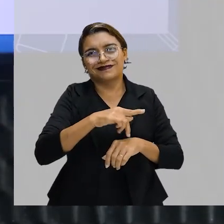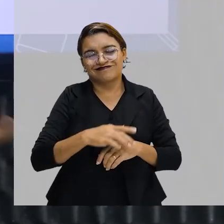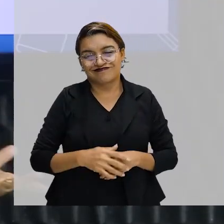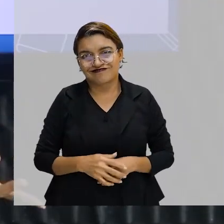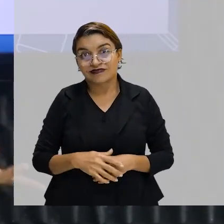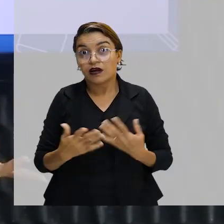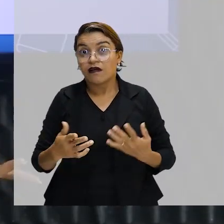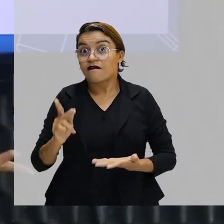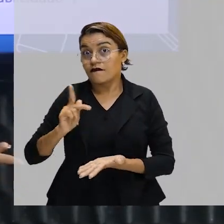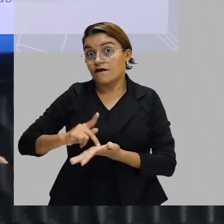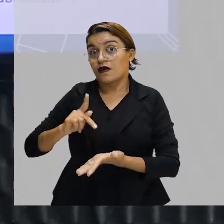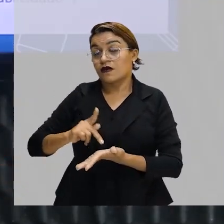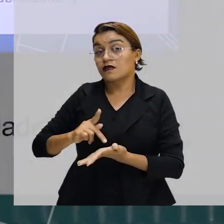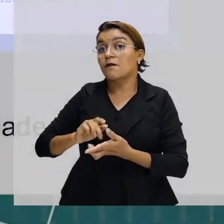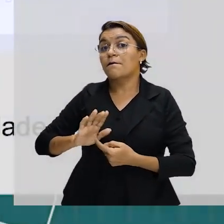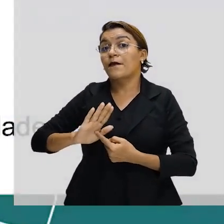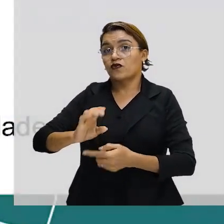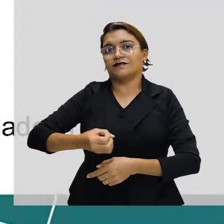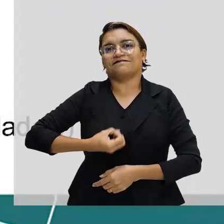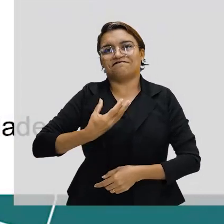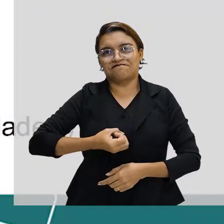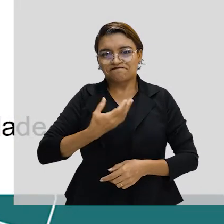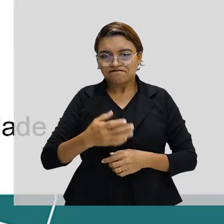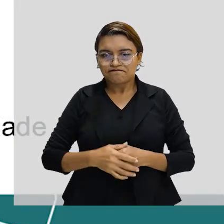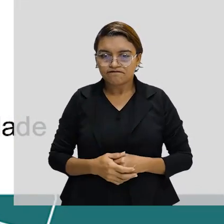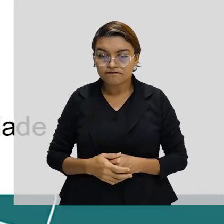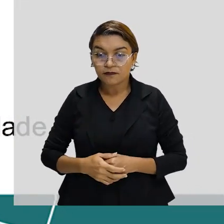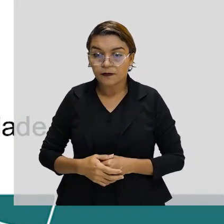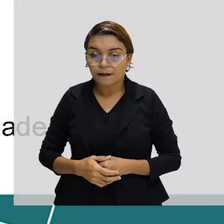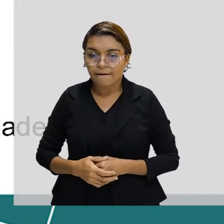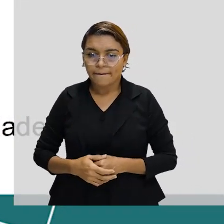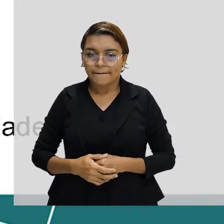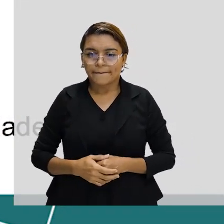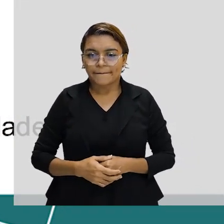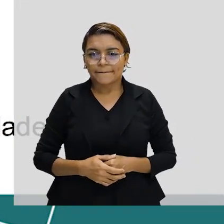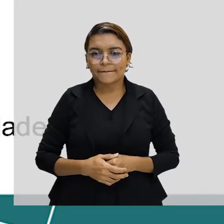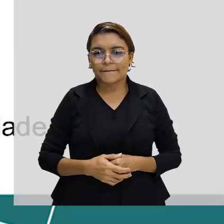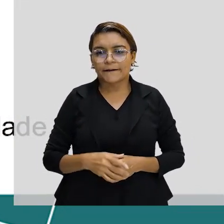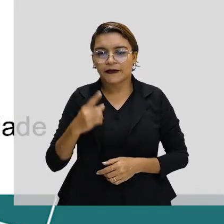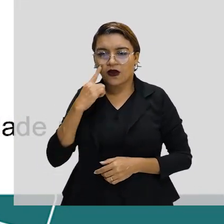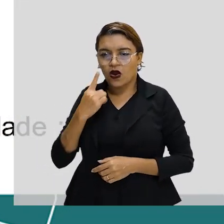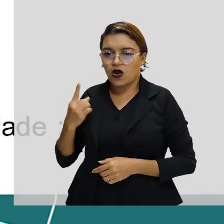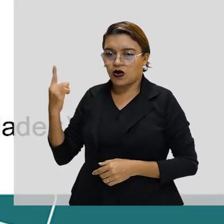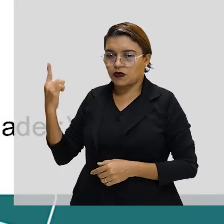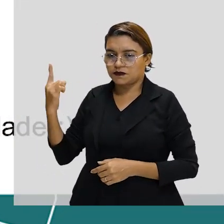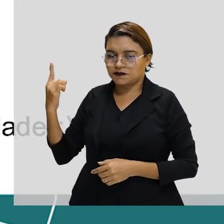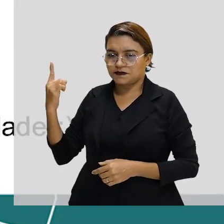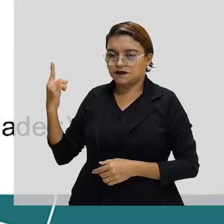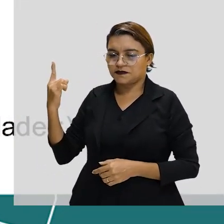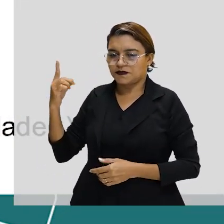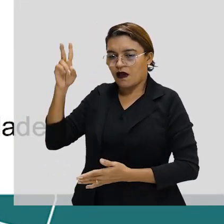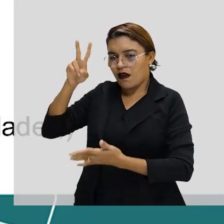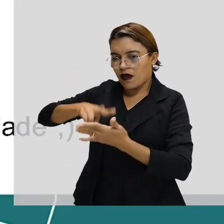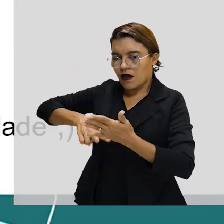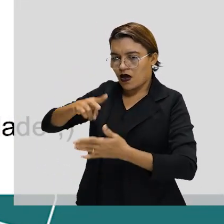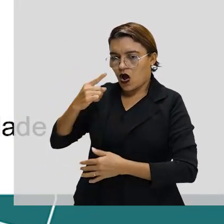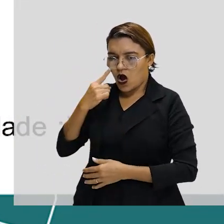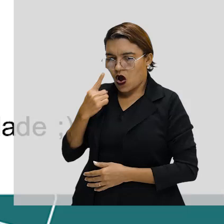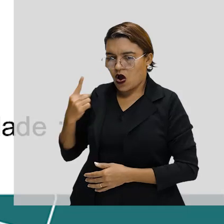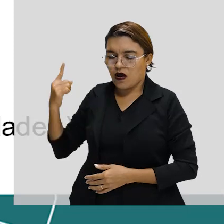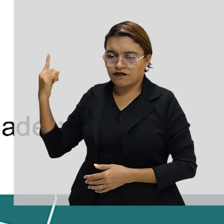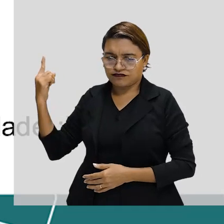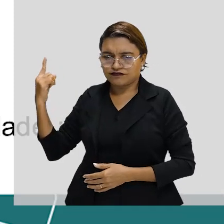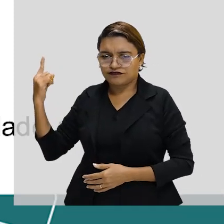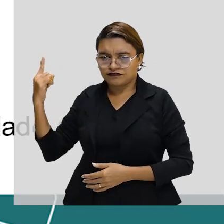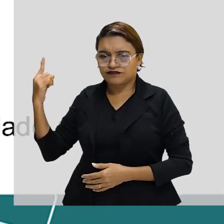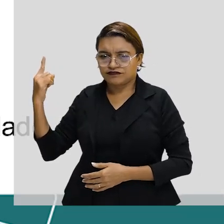essa realidade trazida aqui no poema. Ouro, terra, amor e rosas, eu quero tudo de lá. Acompanha aí na tua tela. Não permita, Deus, que eu